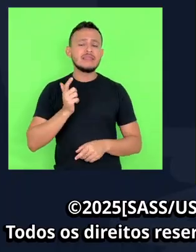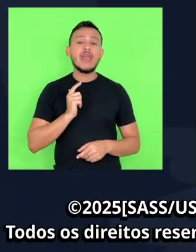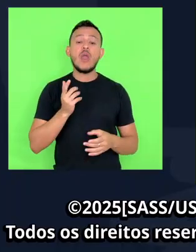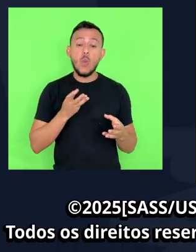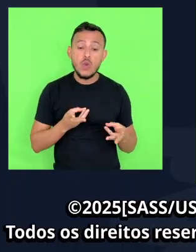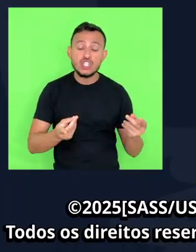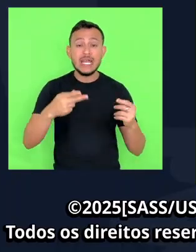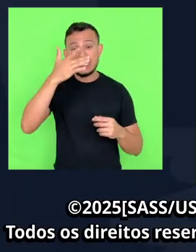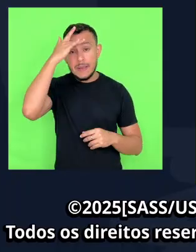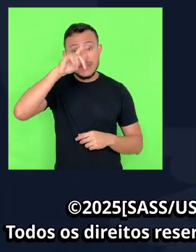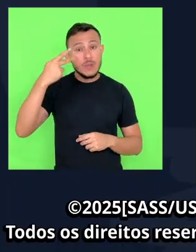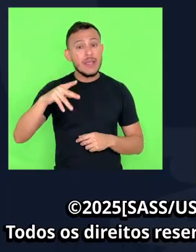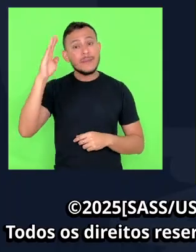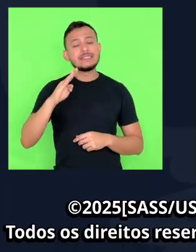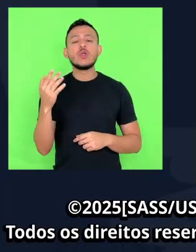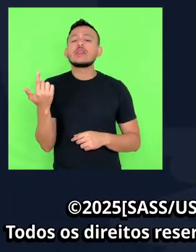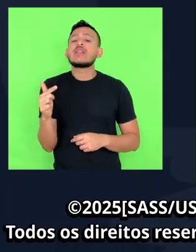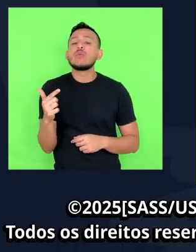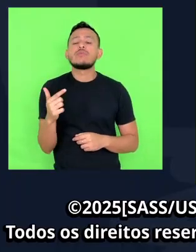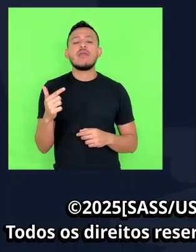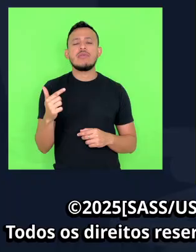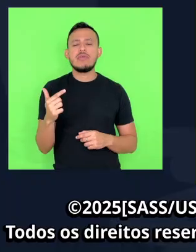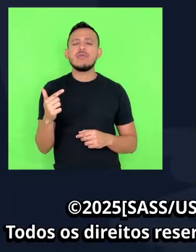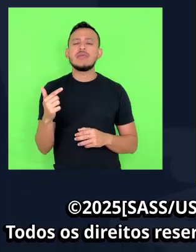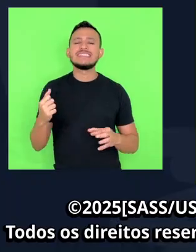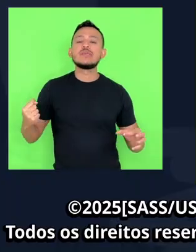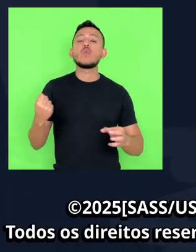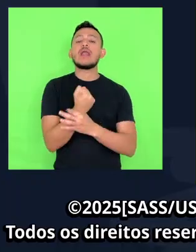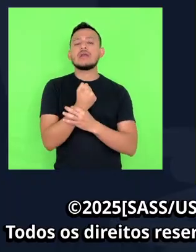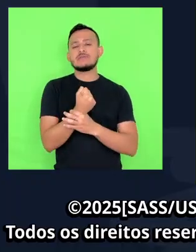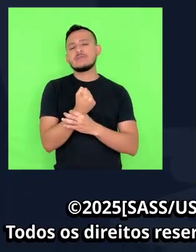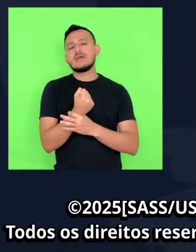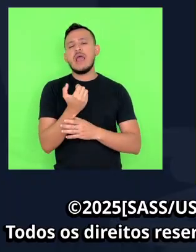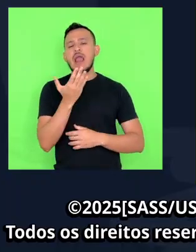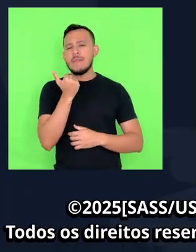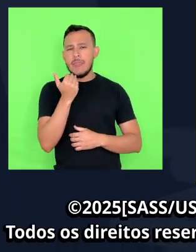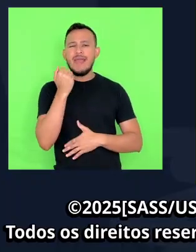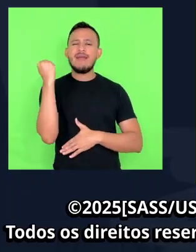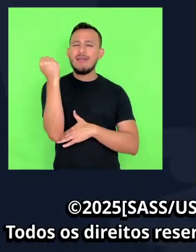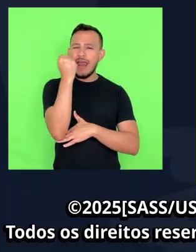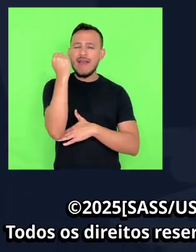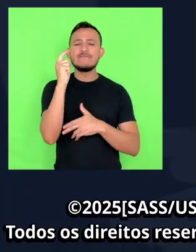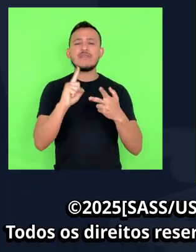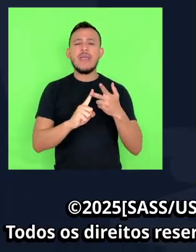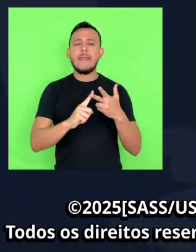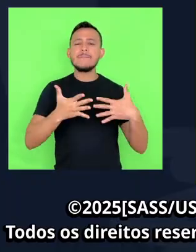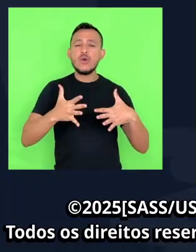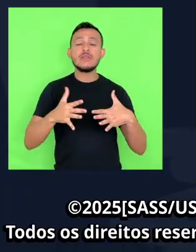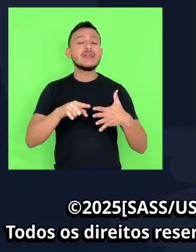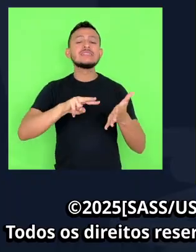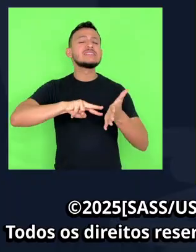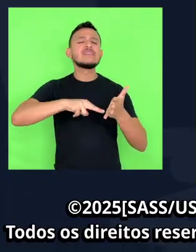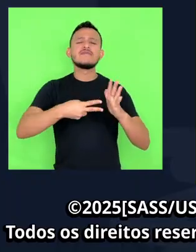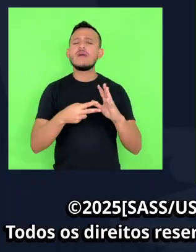número de brasileiros em insegurança alimentar grave e moderada, e o que isso tem